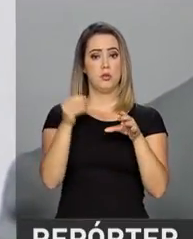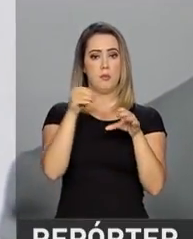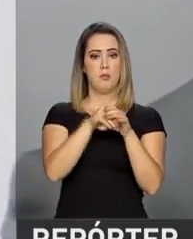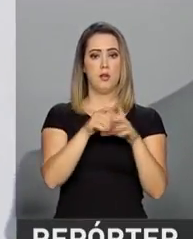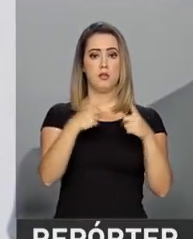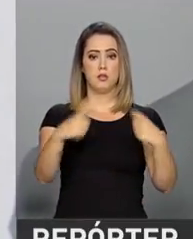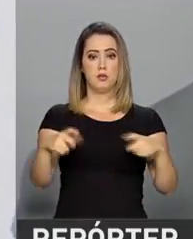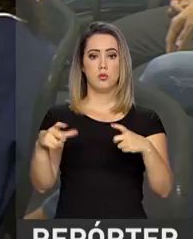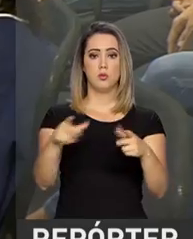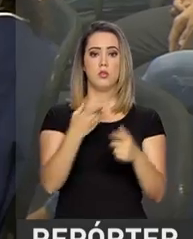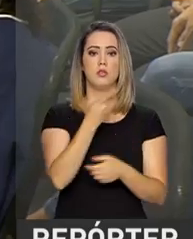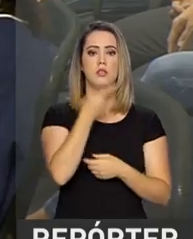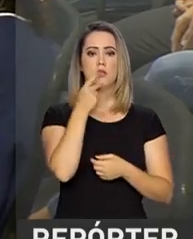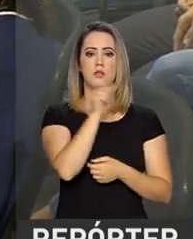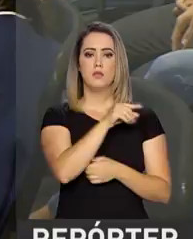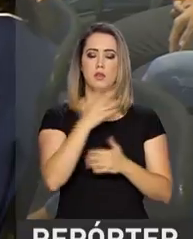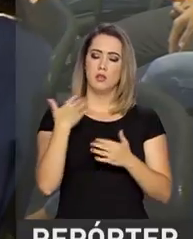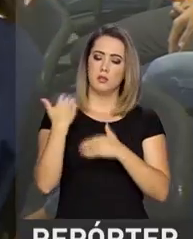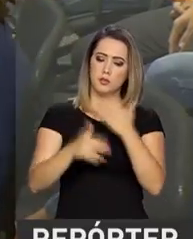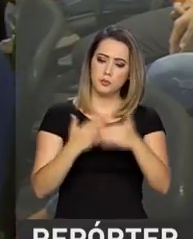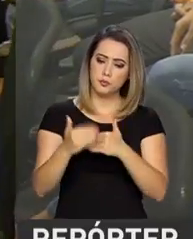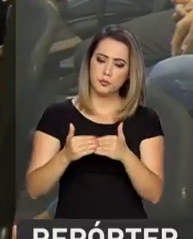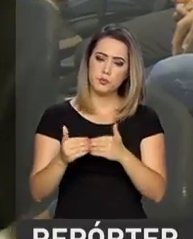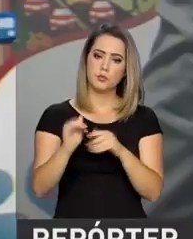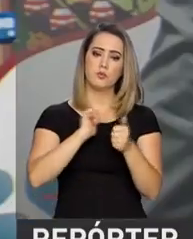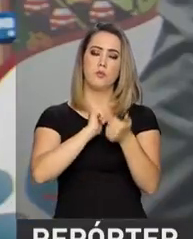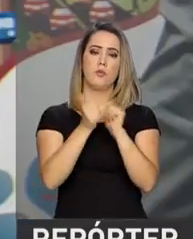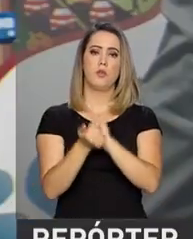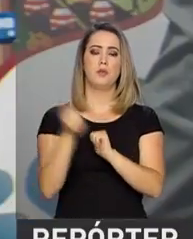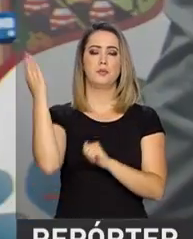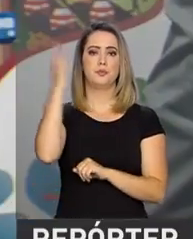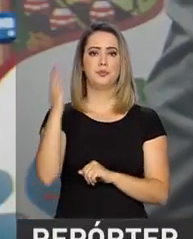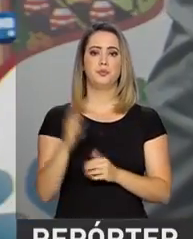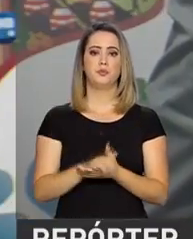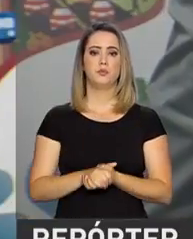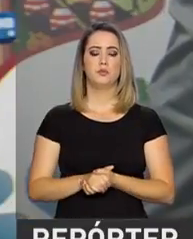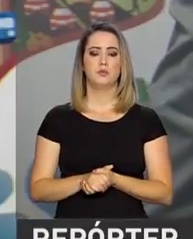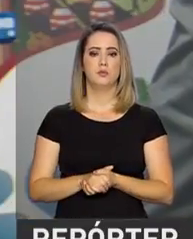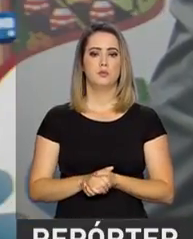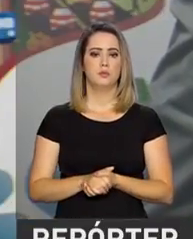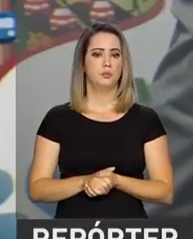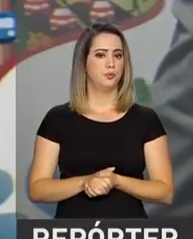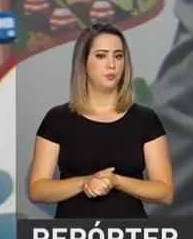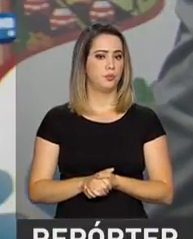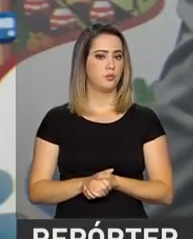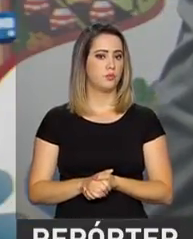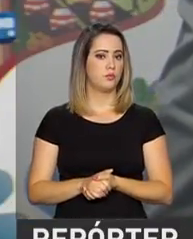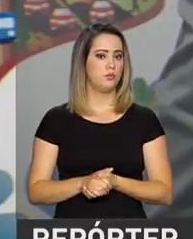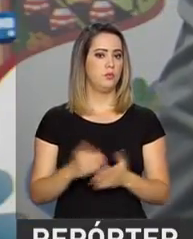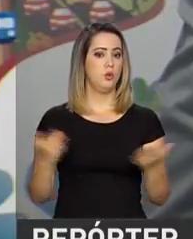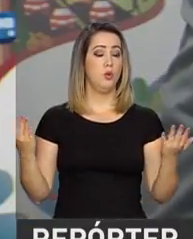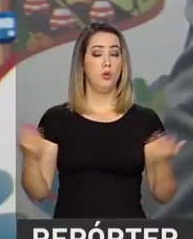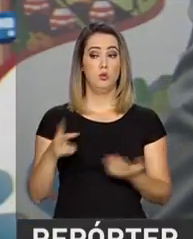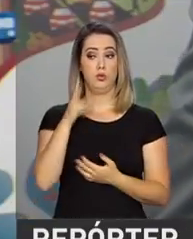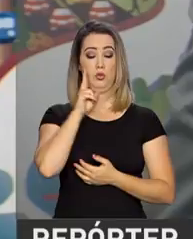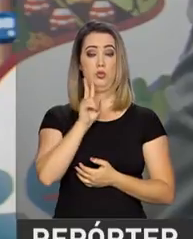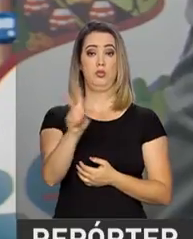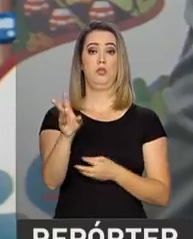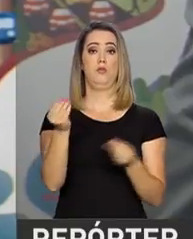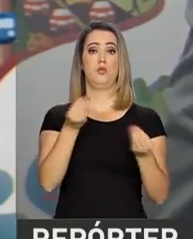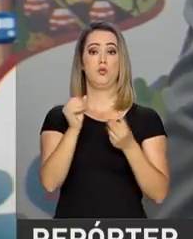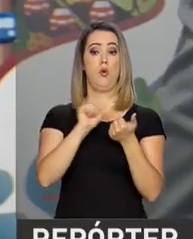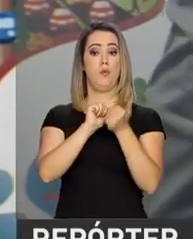Sampaio, reconhece a evolução do esporte no Brasil. Hoje, quando eu olho a estrutura do esporte de